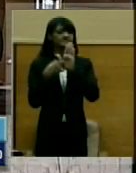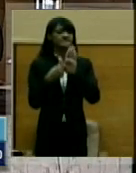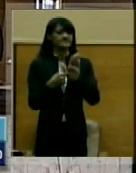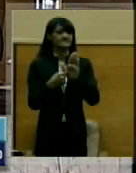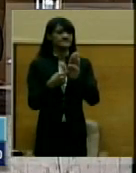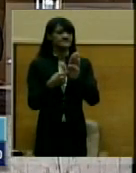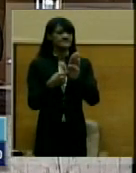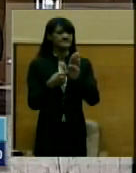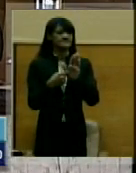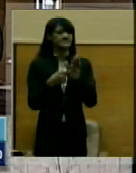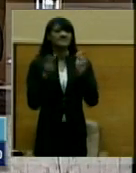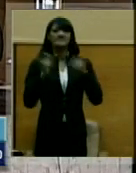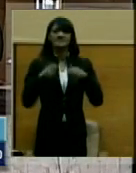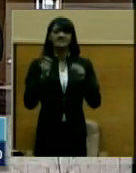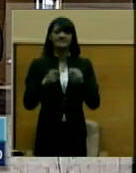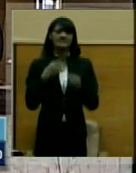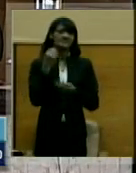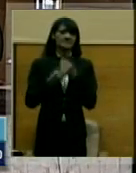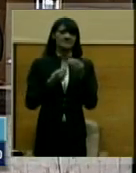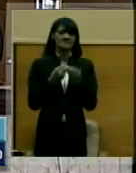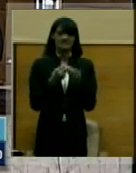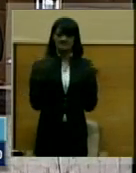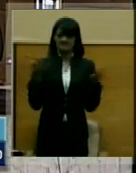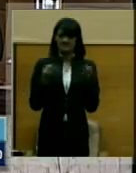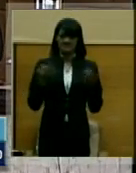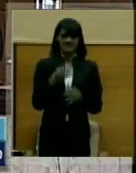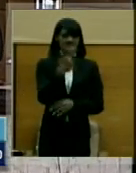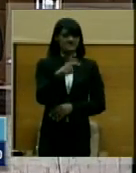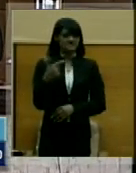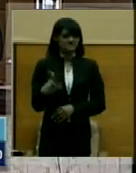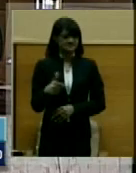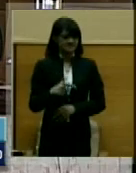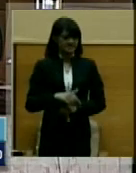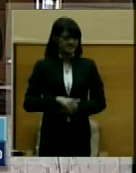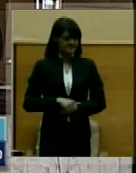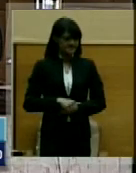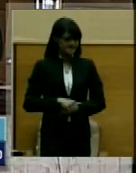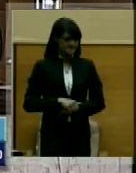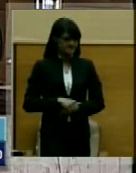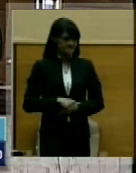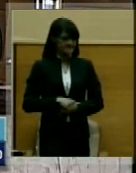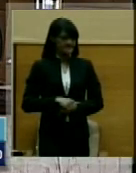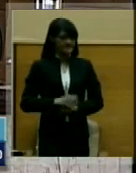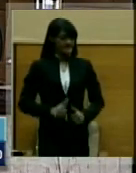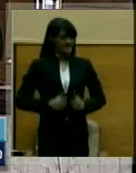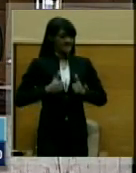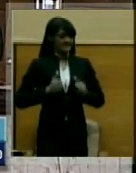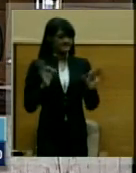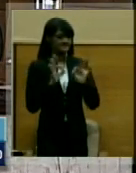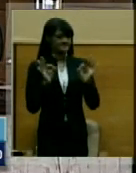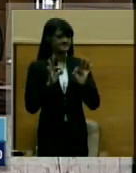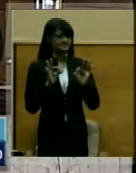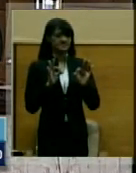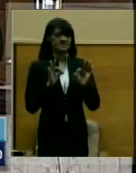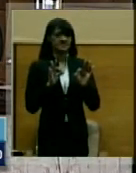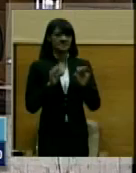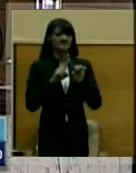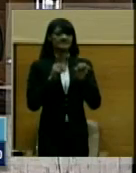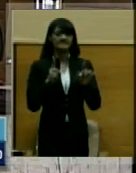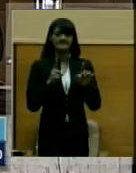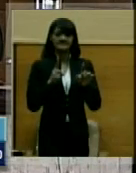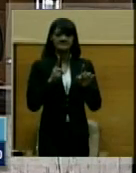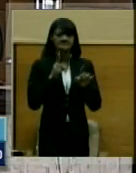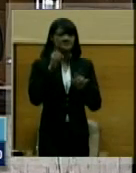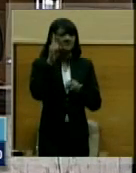mostrá-las a elas que não são algo extraordinário, no lugar da exaltação e da busca por heróis